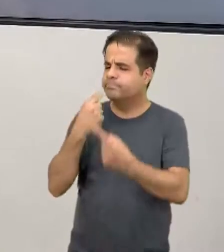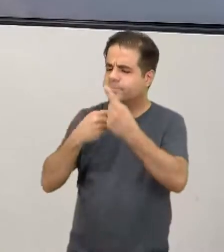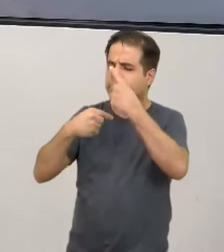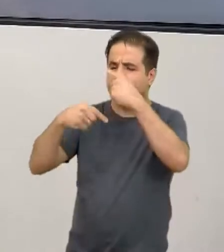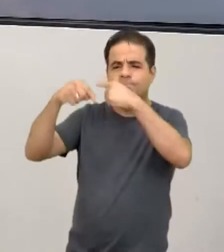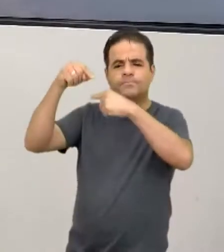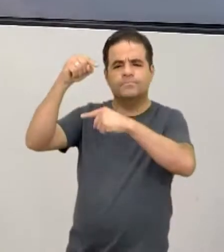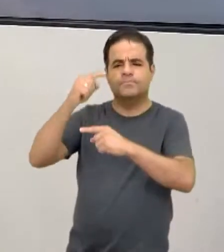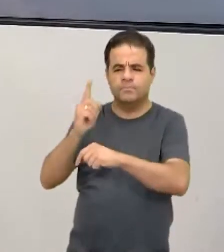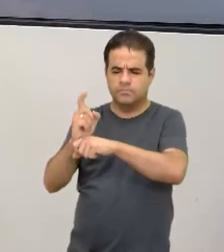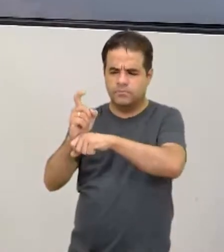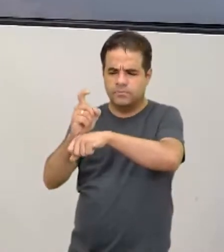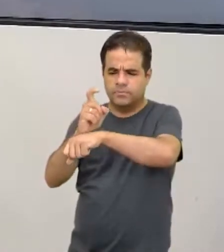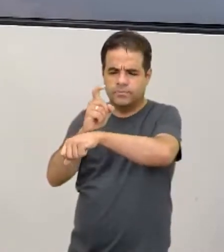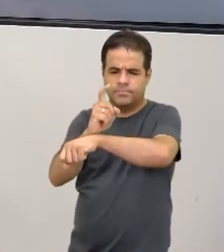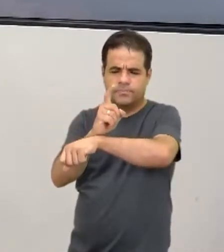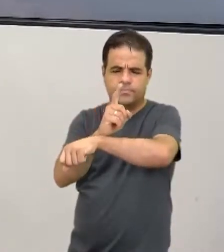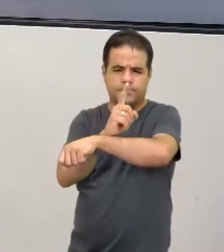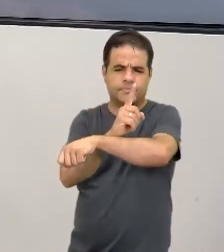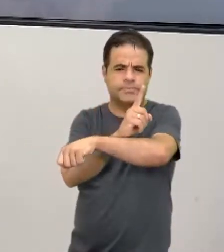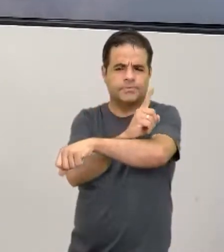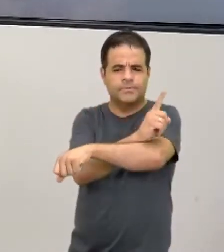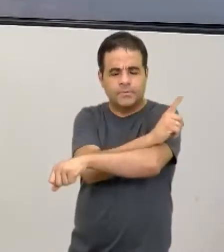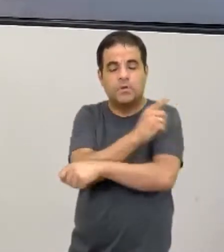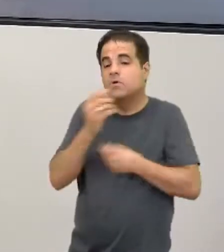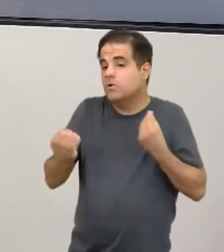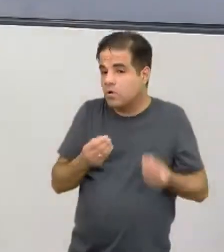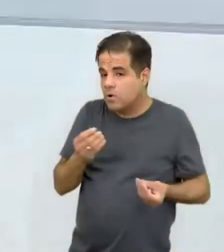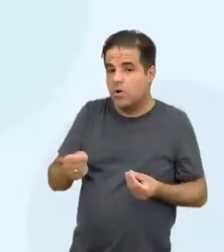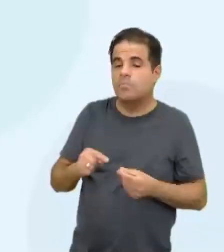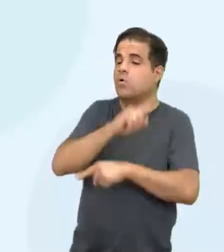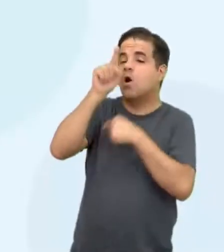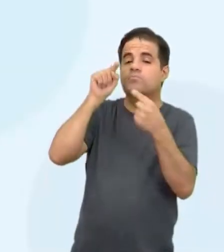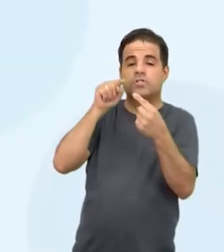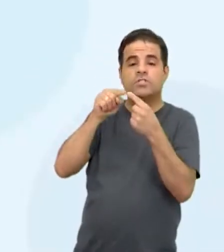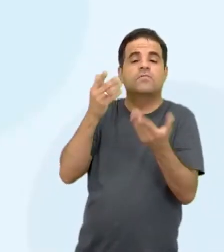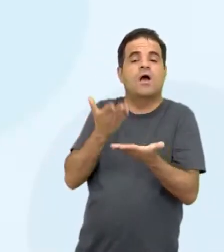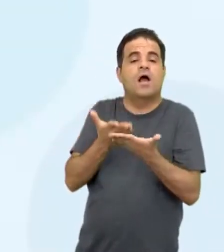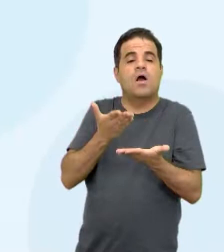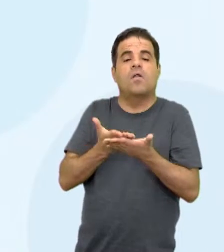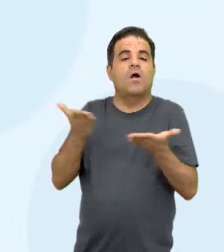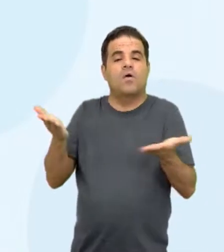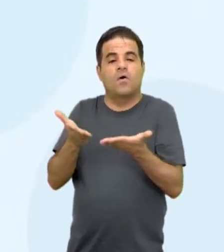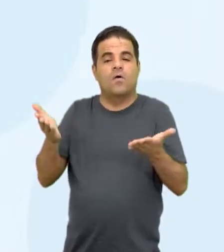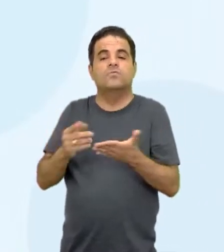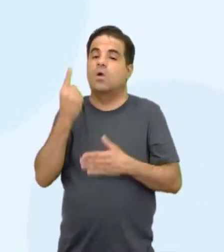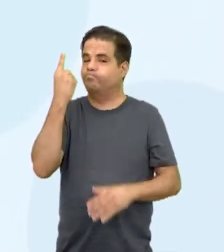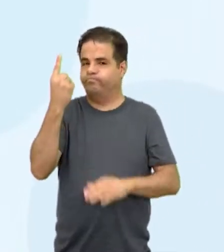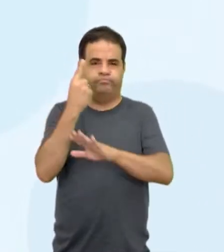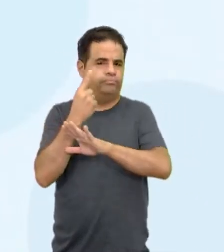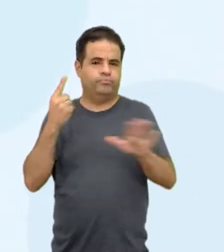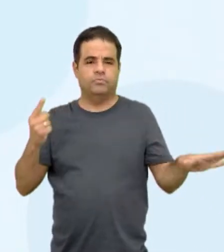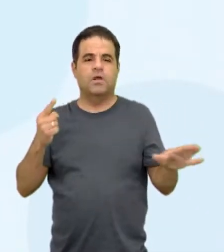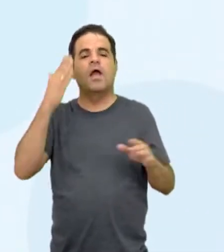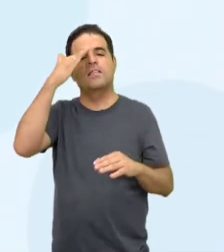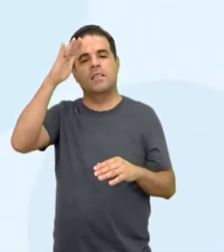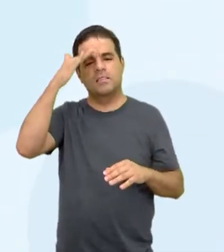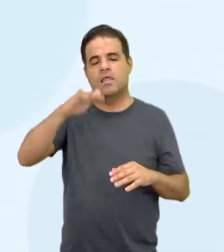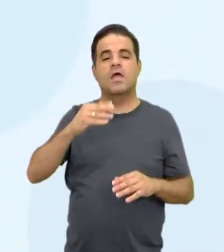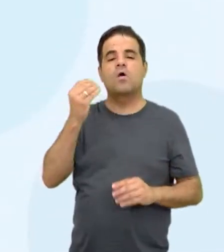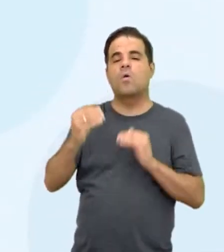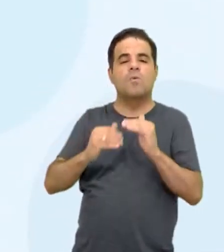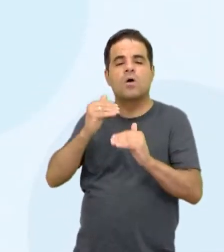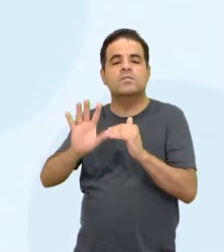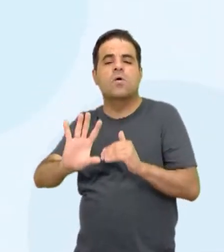evoluindo ao longo do tempo. E aí, né, os objetivos da nossa aula, na verdade, é um só, que é compreender